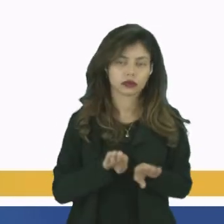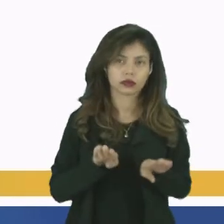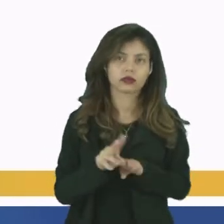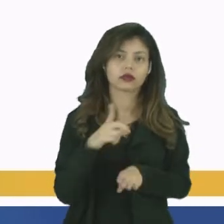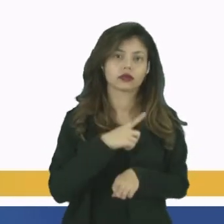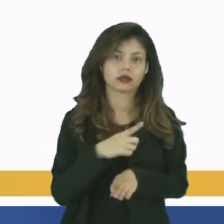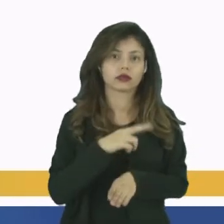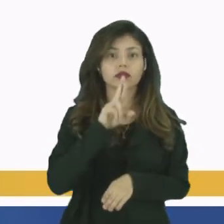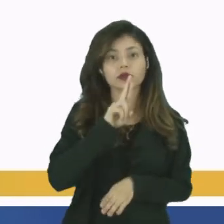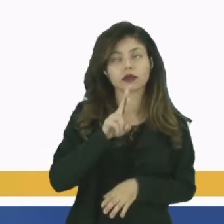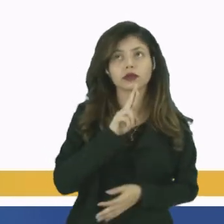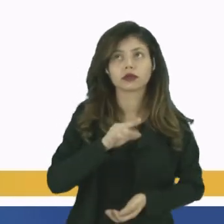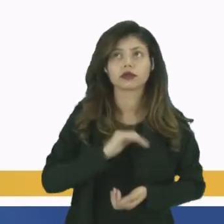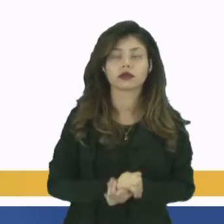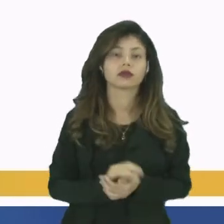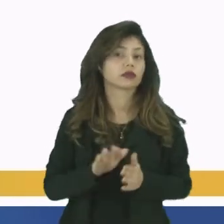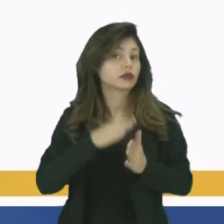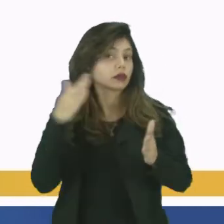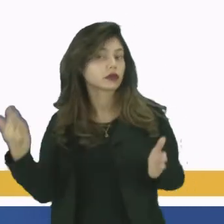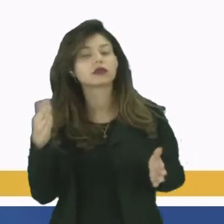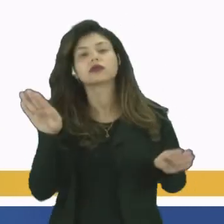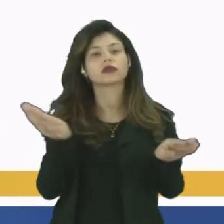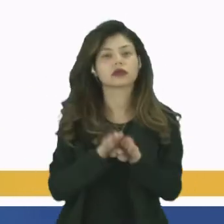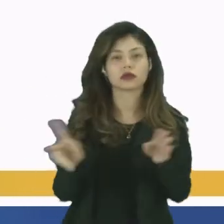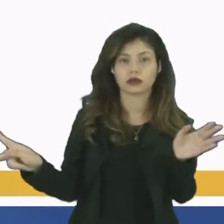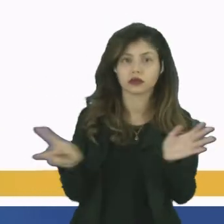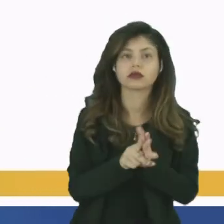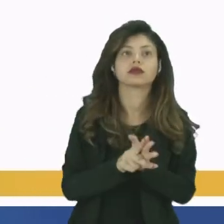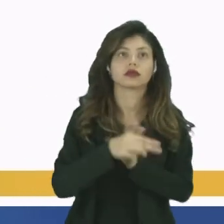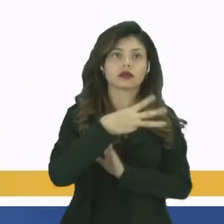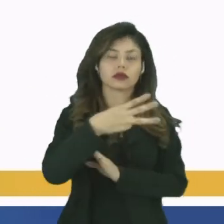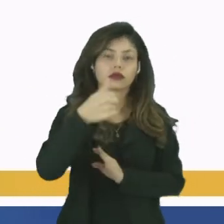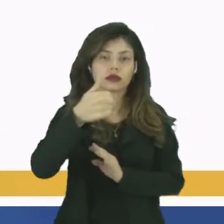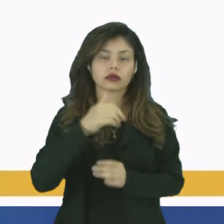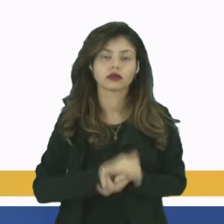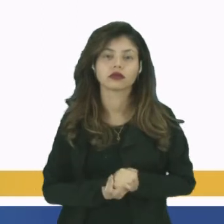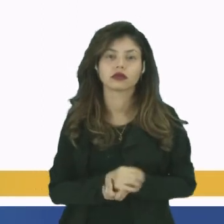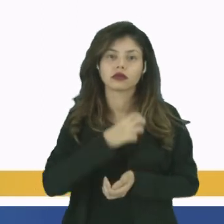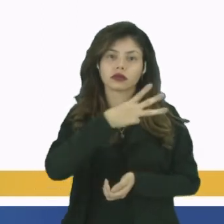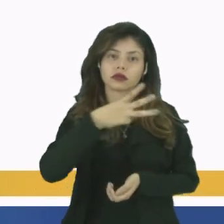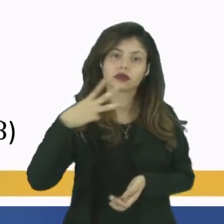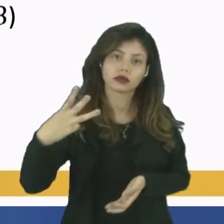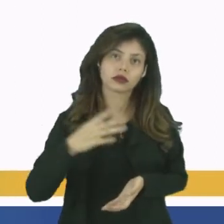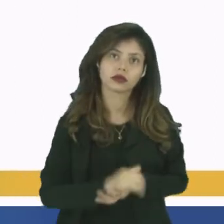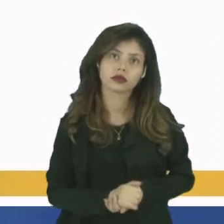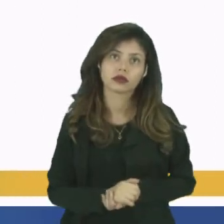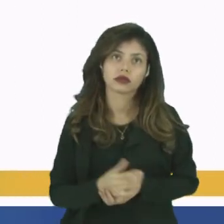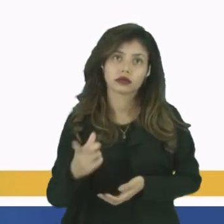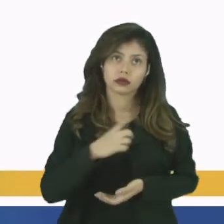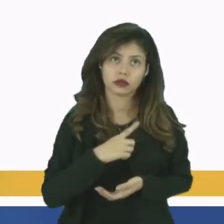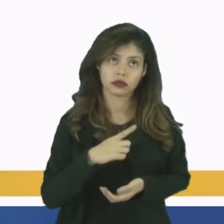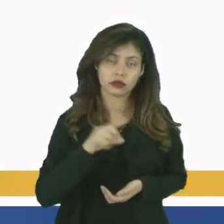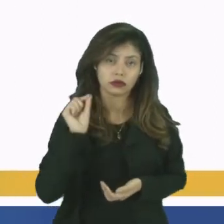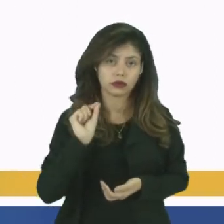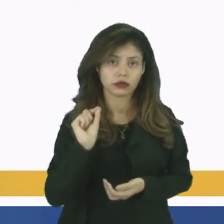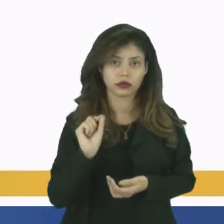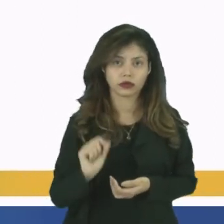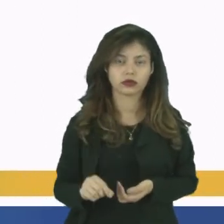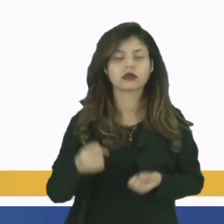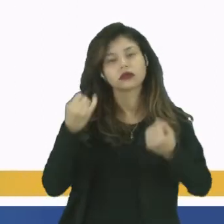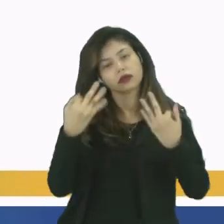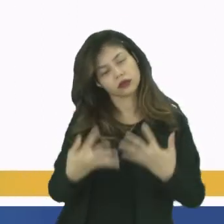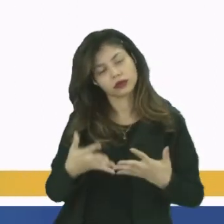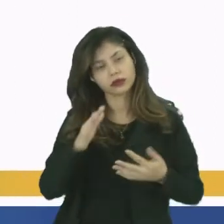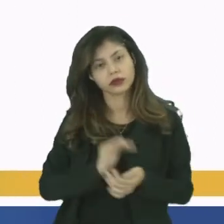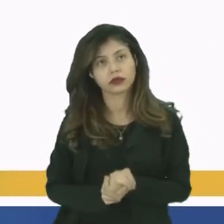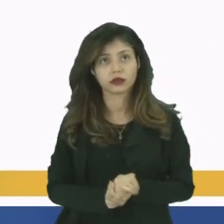resolução, tanto do determinante 31 quanto do determinante do 33. E aí nós vamos ter a seguinte